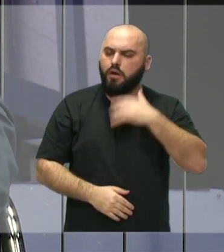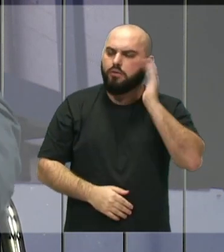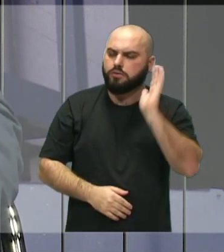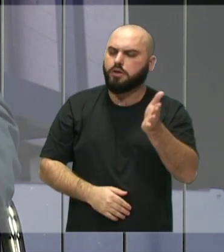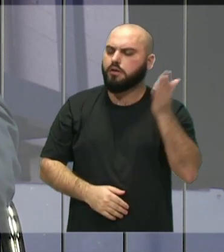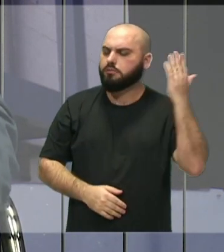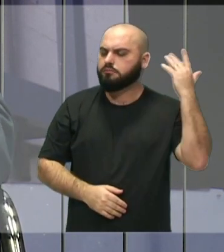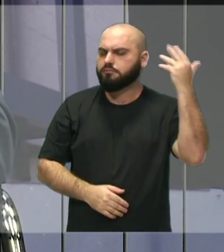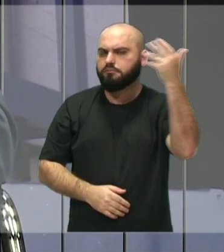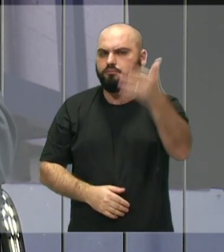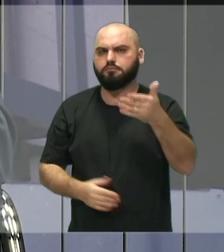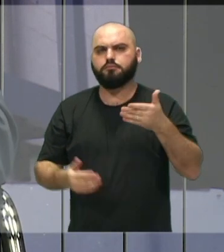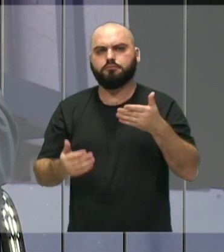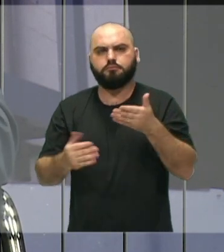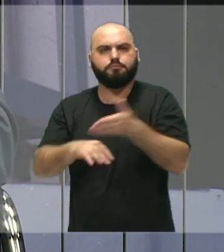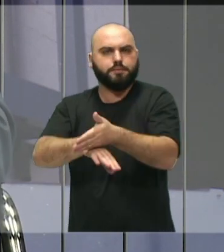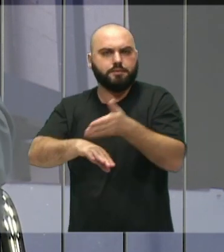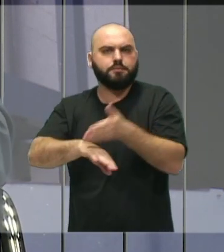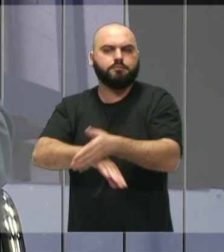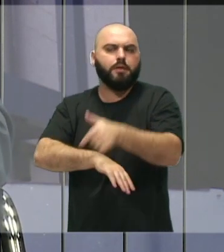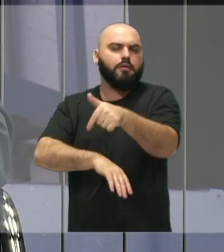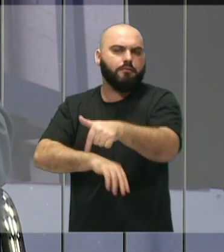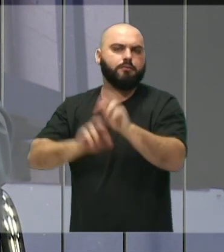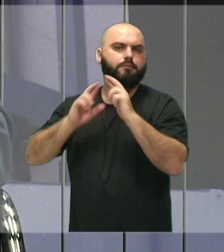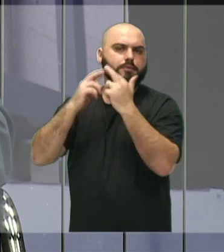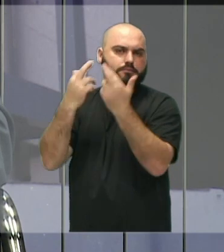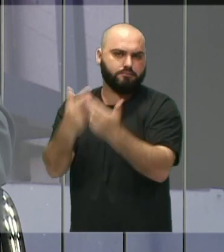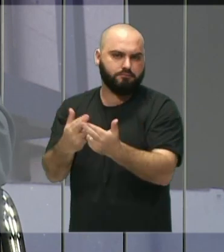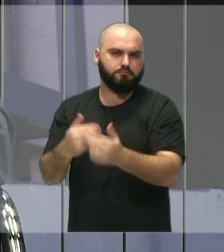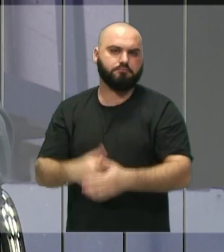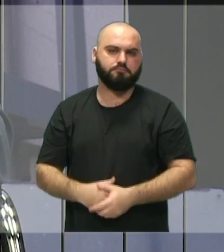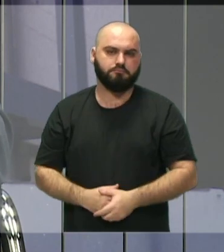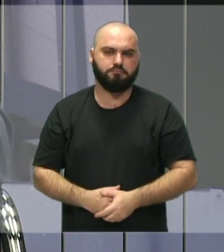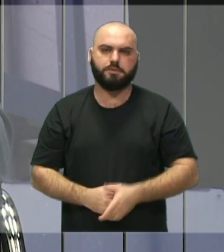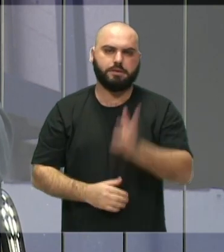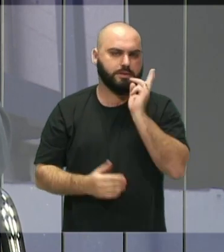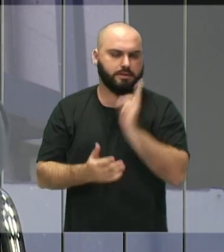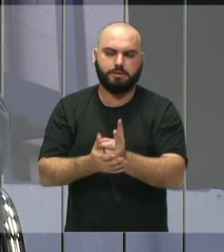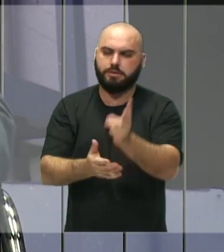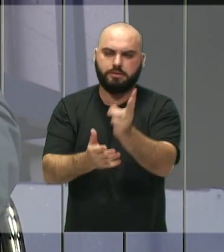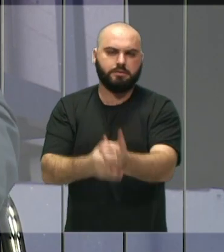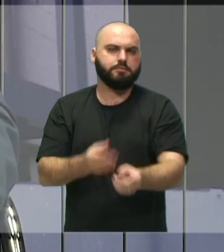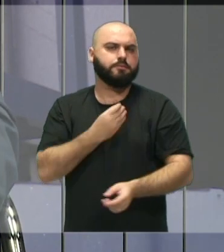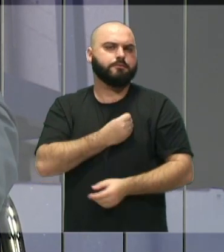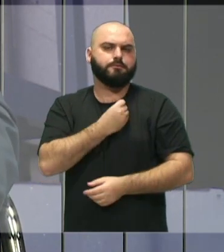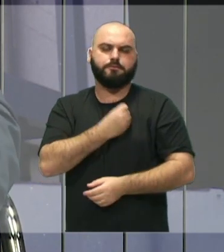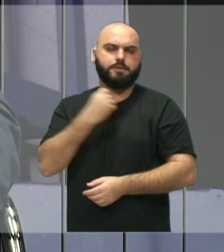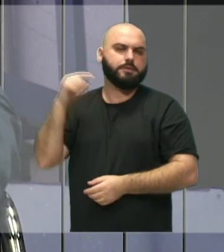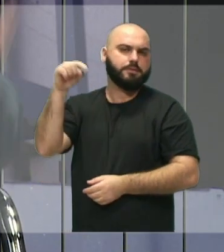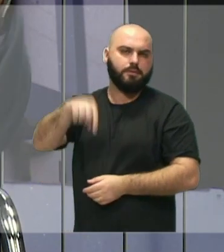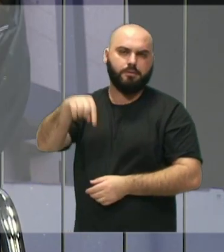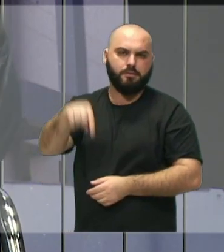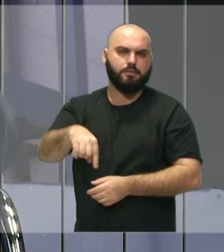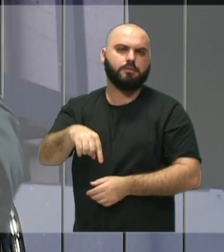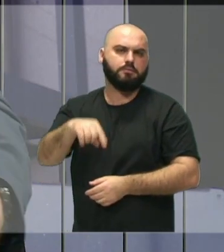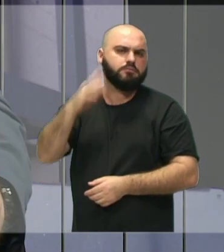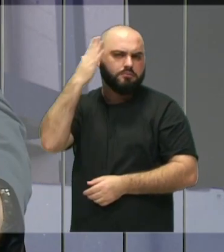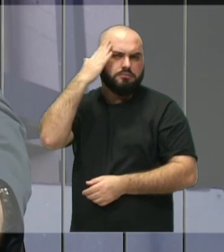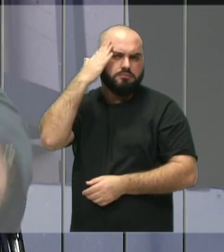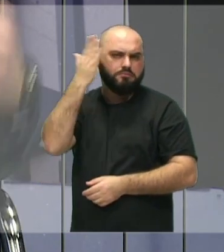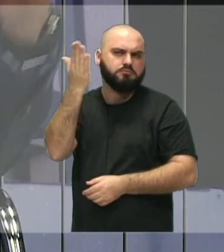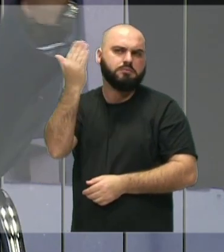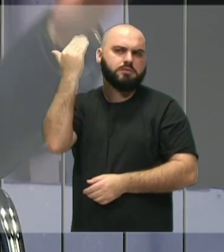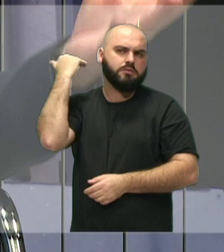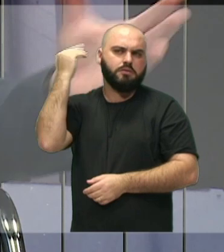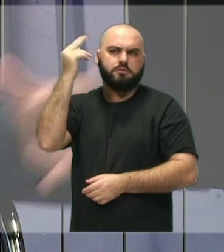em outras épocas como espectador. A Câmara de Vereadores para mim não é novidade, eu sempre estive muitas vezes presente, até em governos